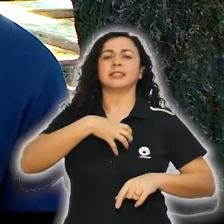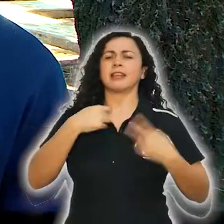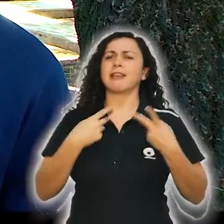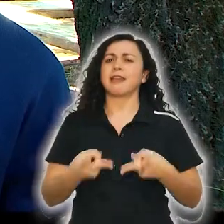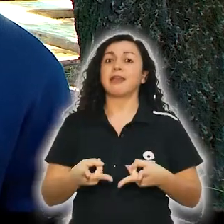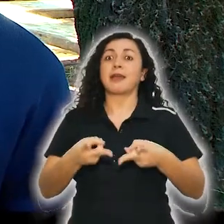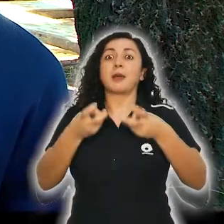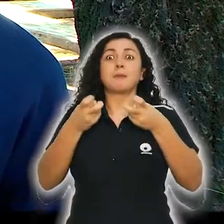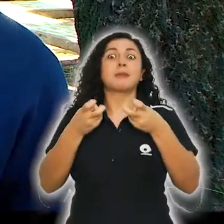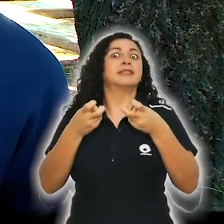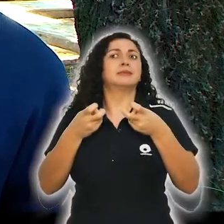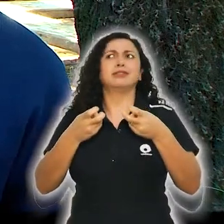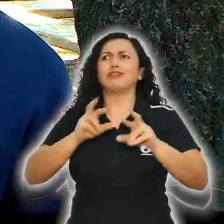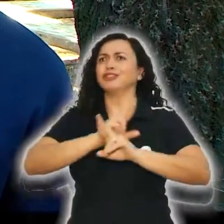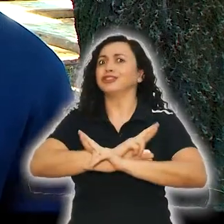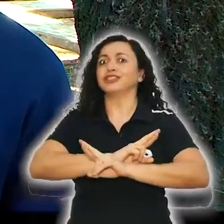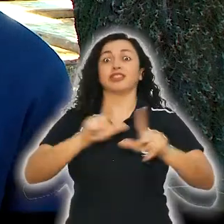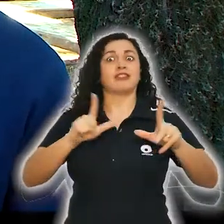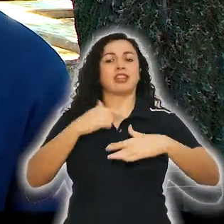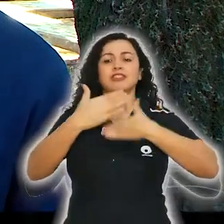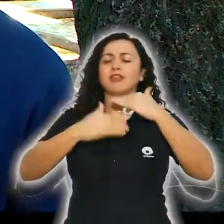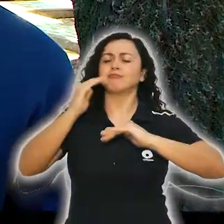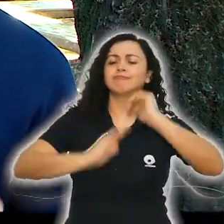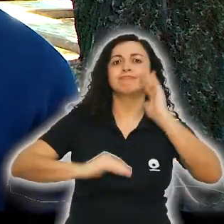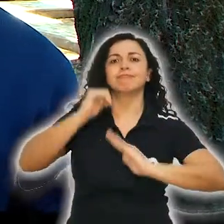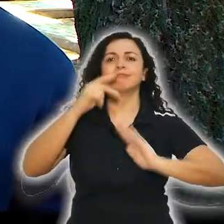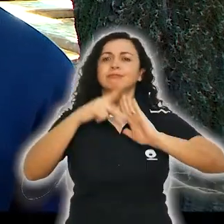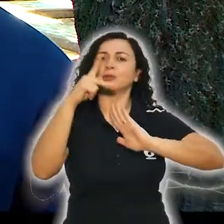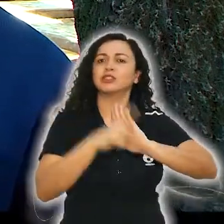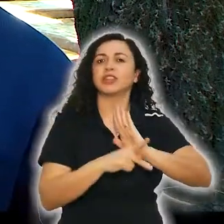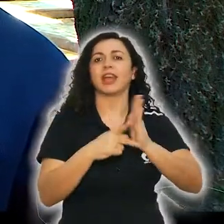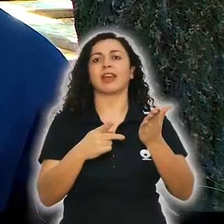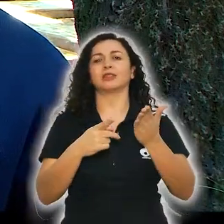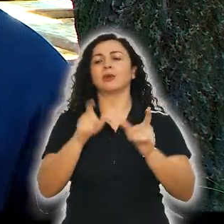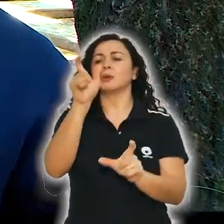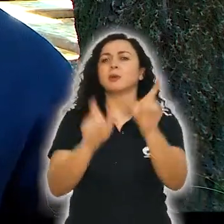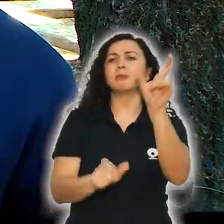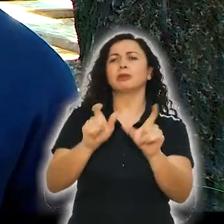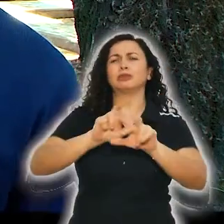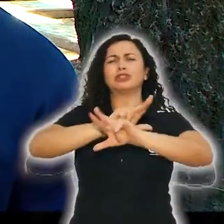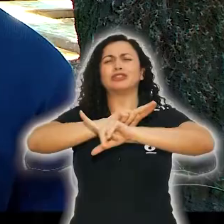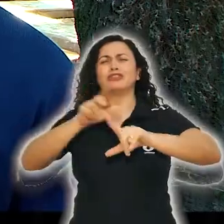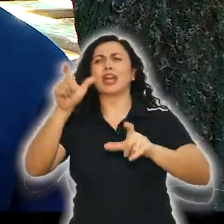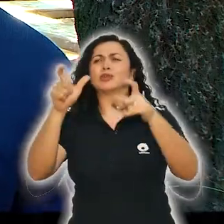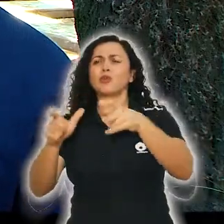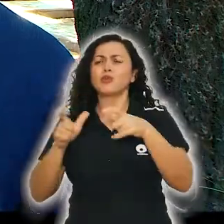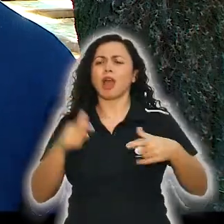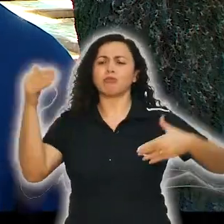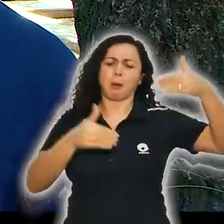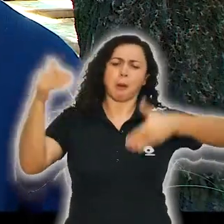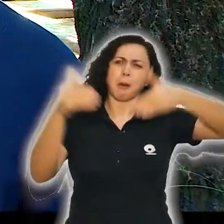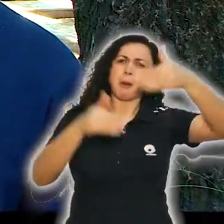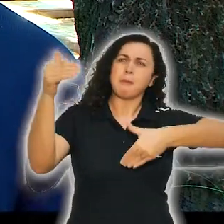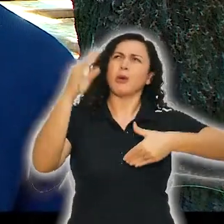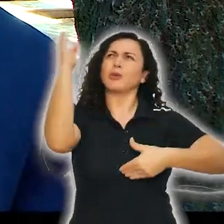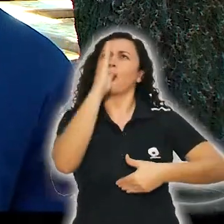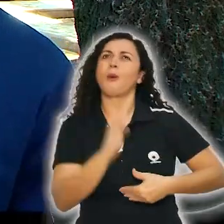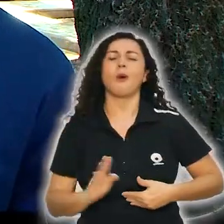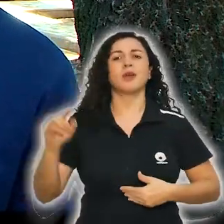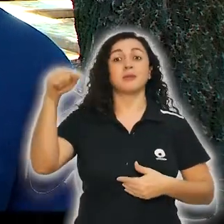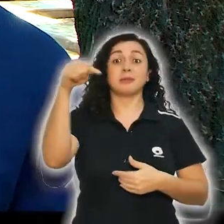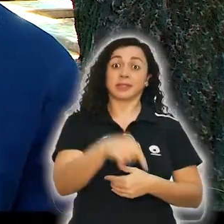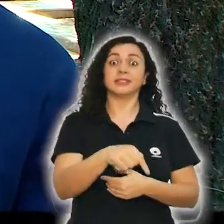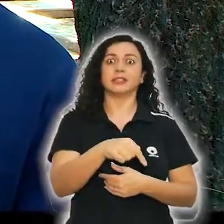isso foi um diferencial enorme de desenvolver projetos com pessoas de vários lugares aqui do Brasil